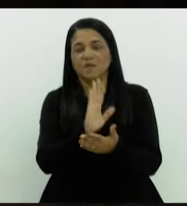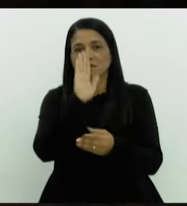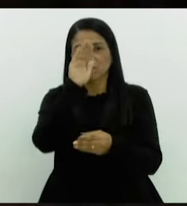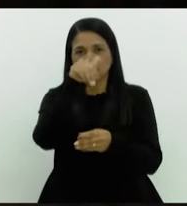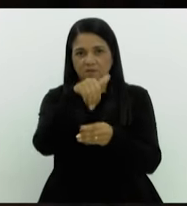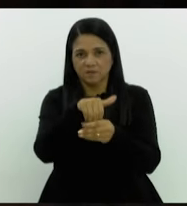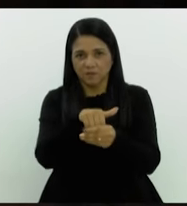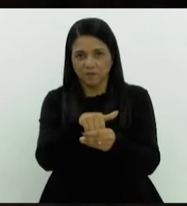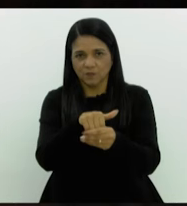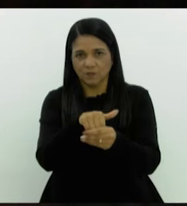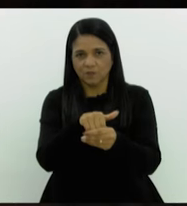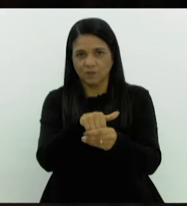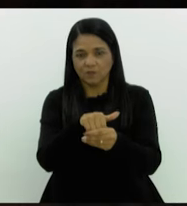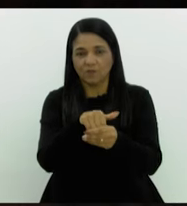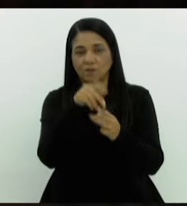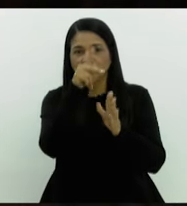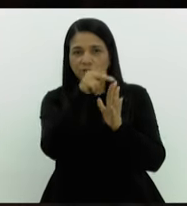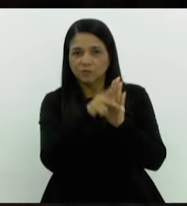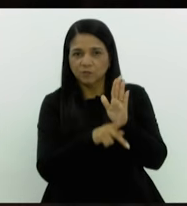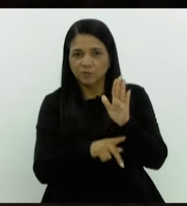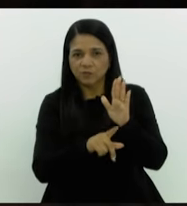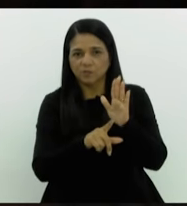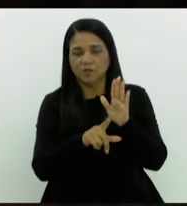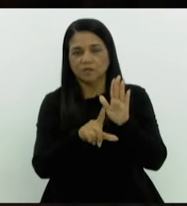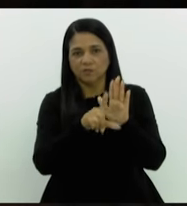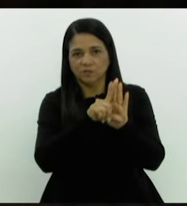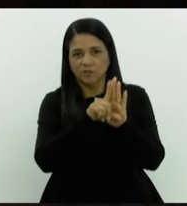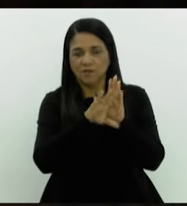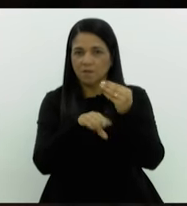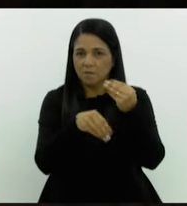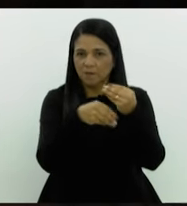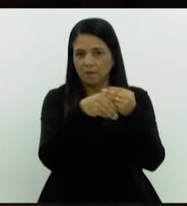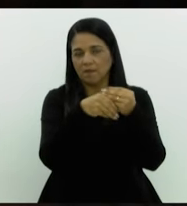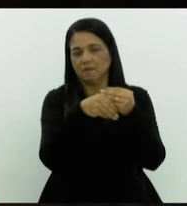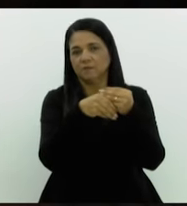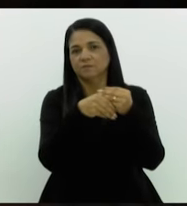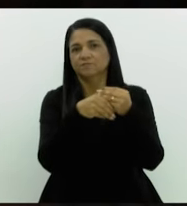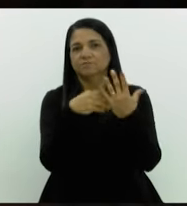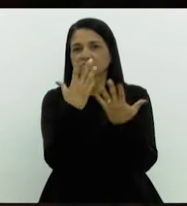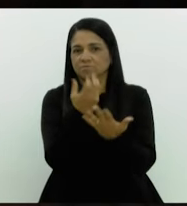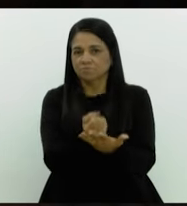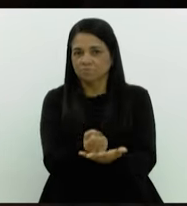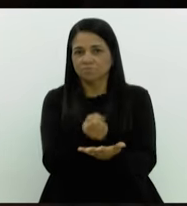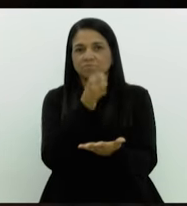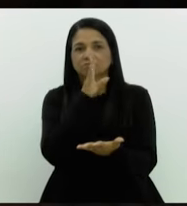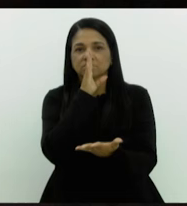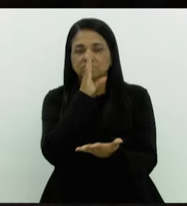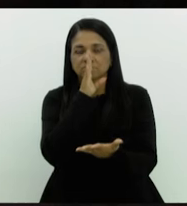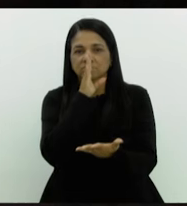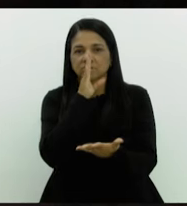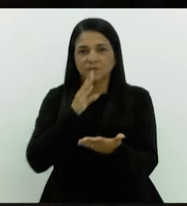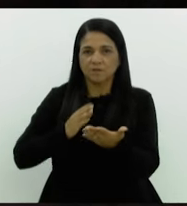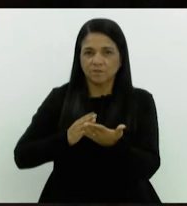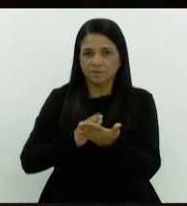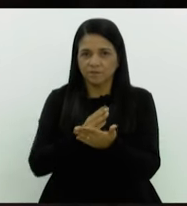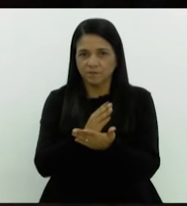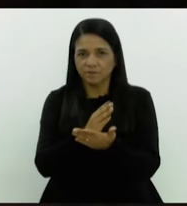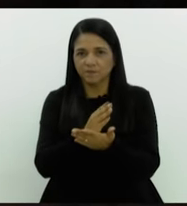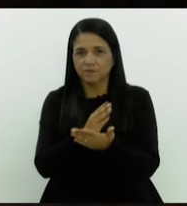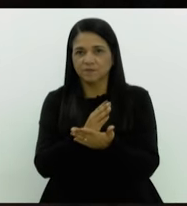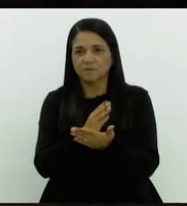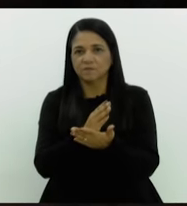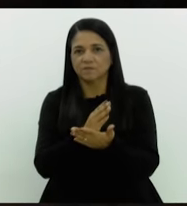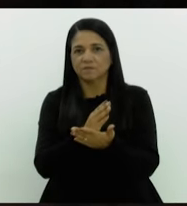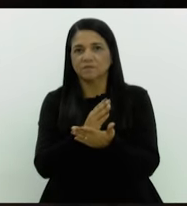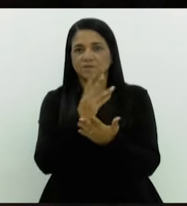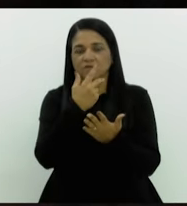votação do projeto assim, emendado. Senhores que aprovam, permaneçam como estão, aprovado.